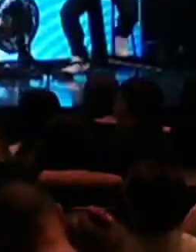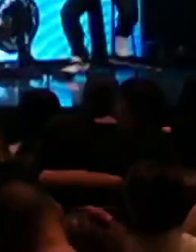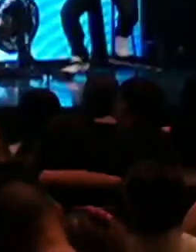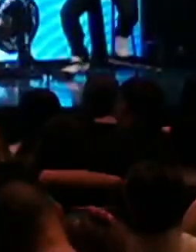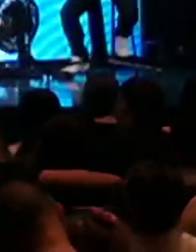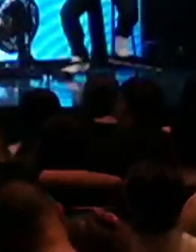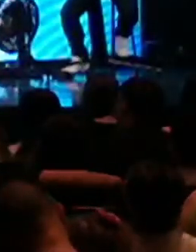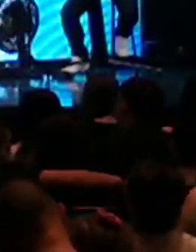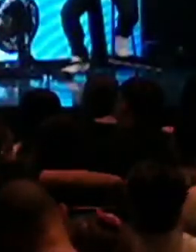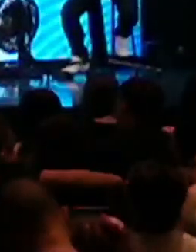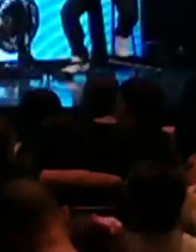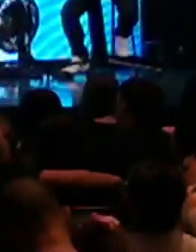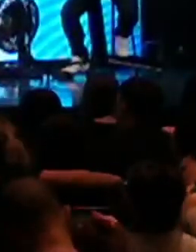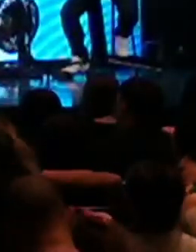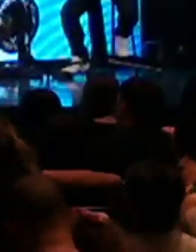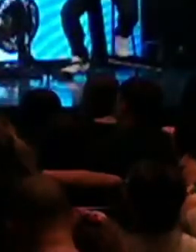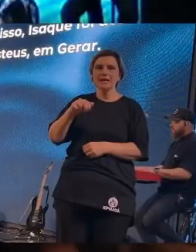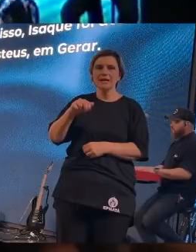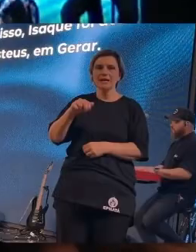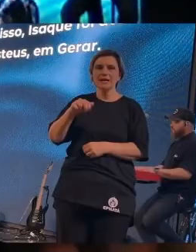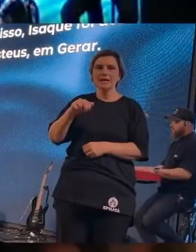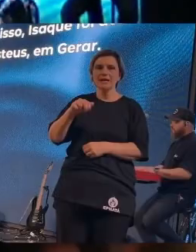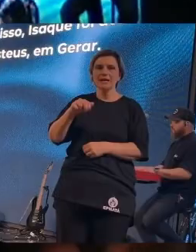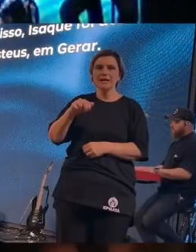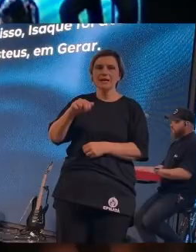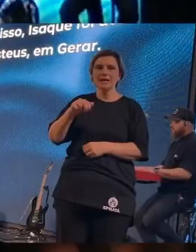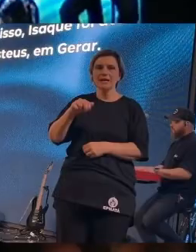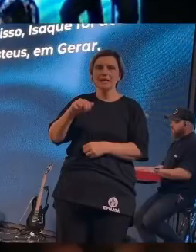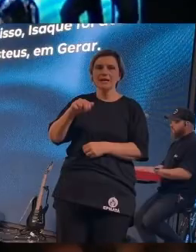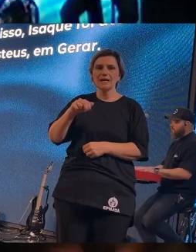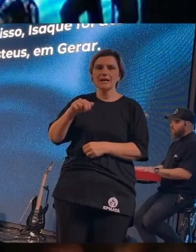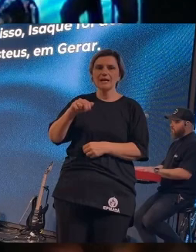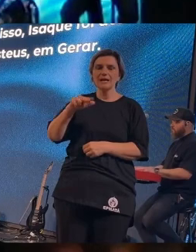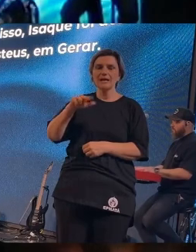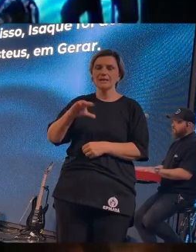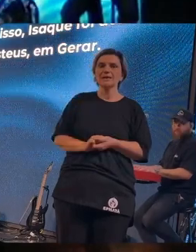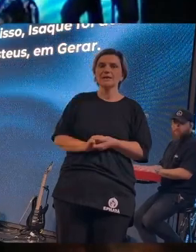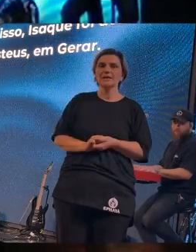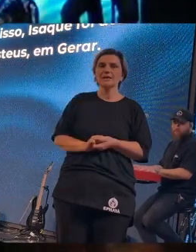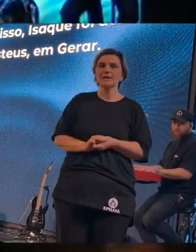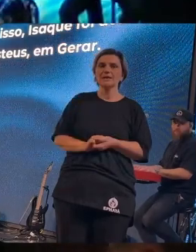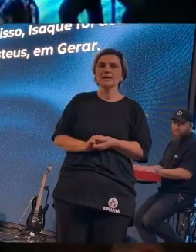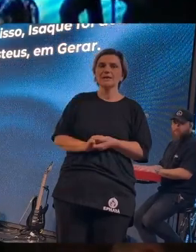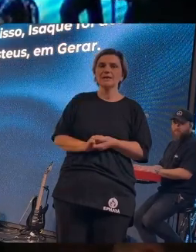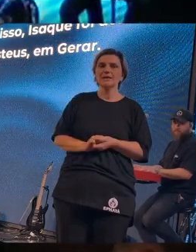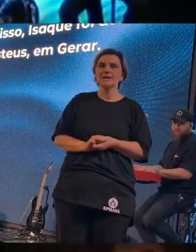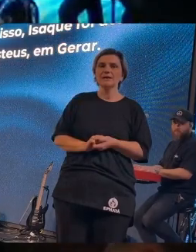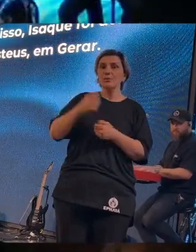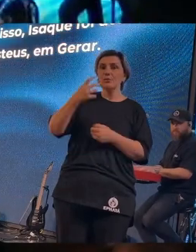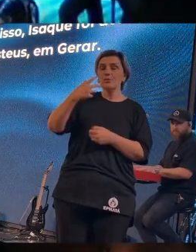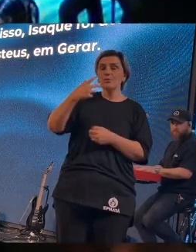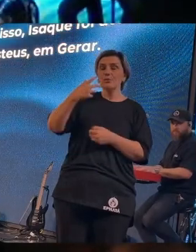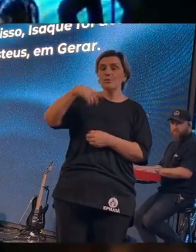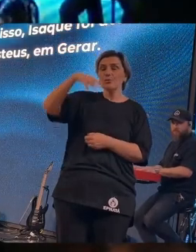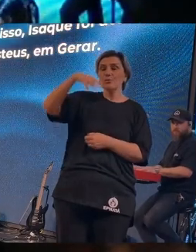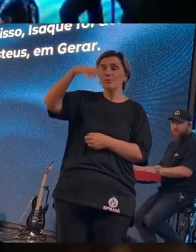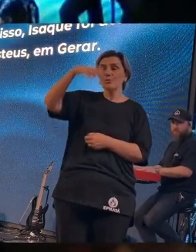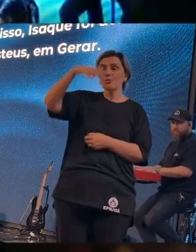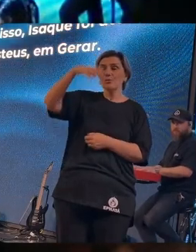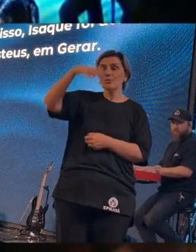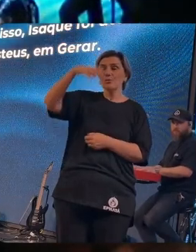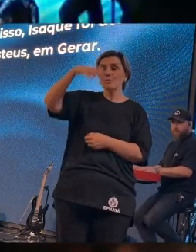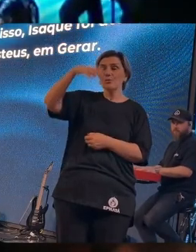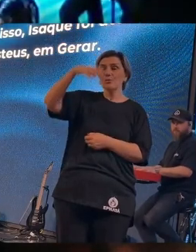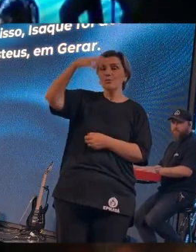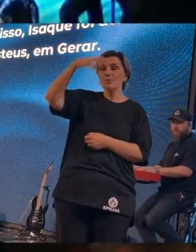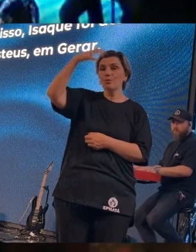isso Isaque foi até Abimeleque, rei dos filisteus. Presta